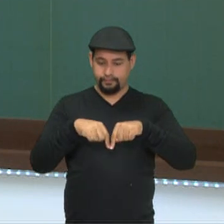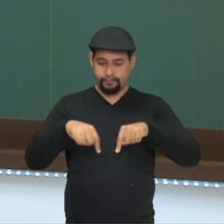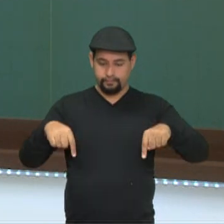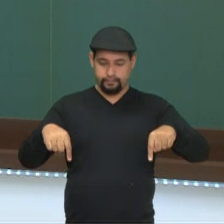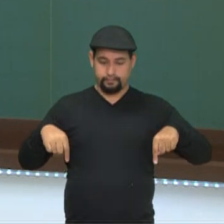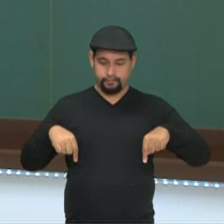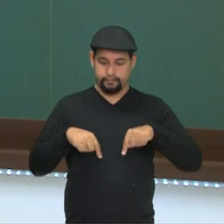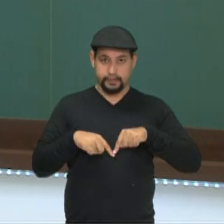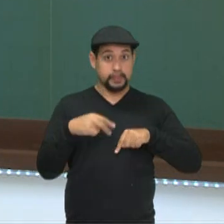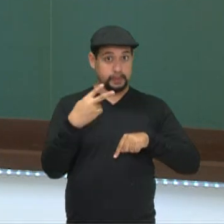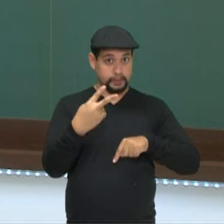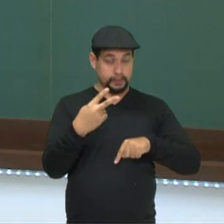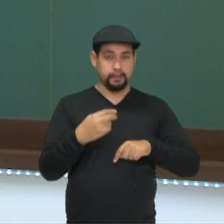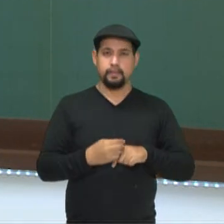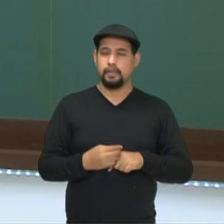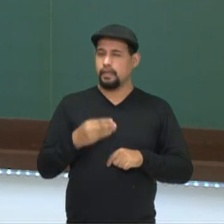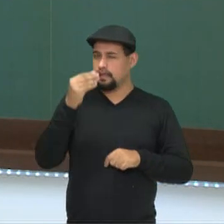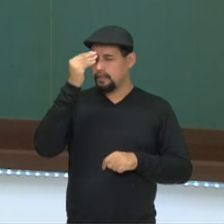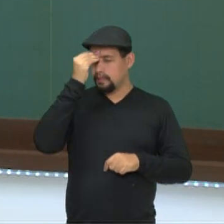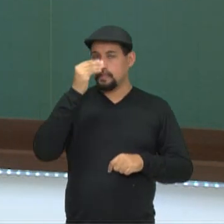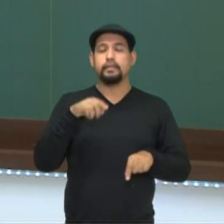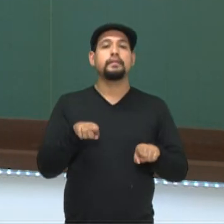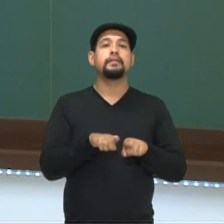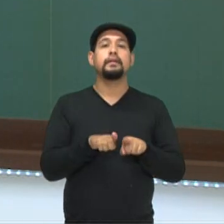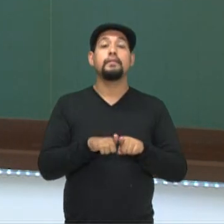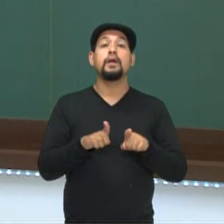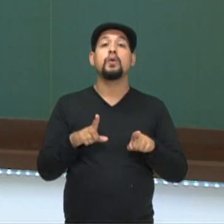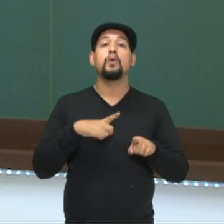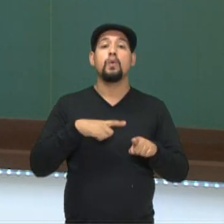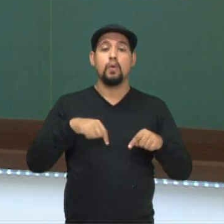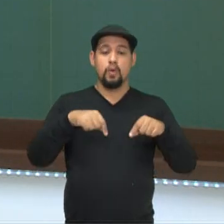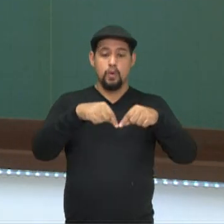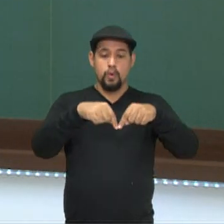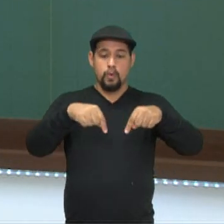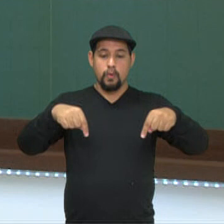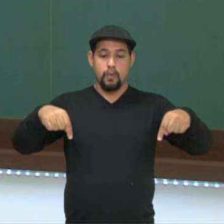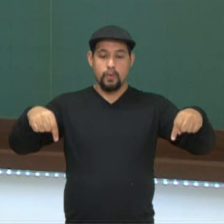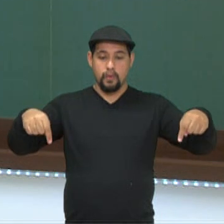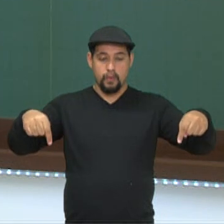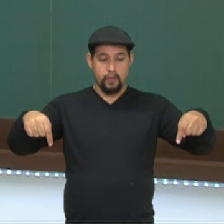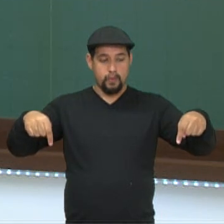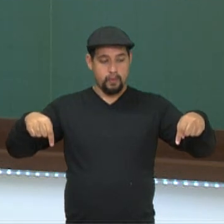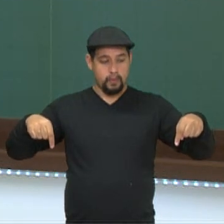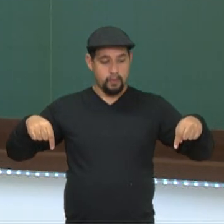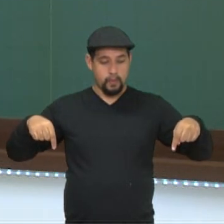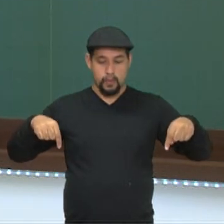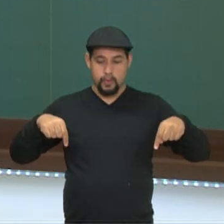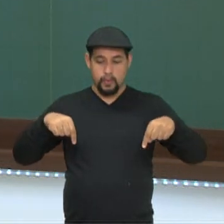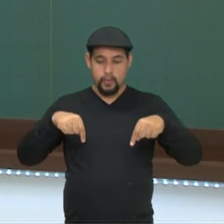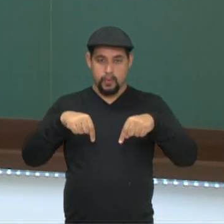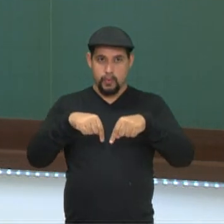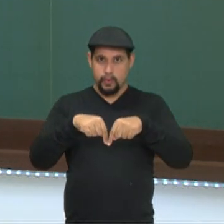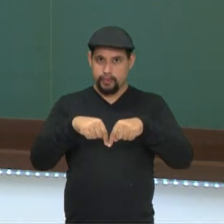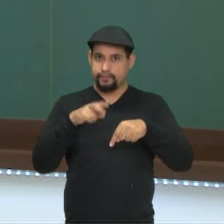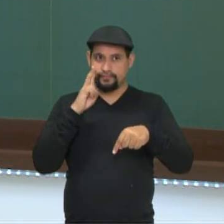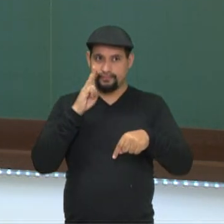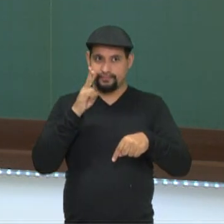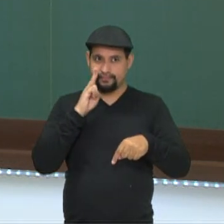essa informação, e um corredor retangular. Então tá aqui as duas salas quadradas e o corredor,